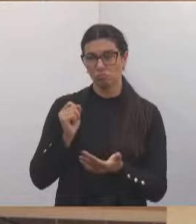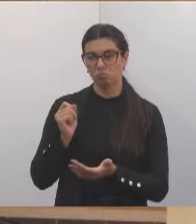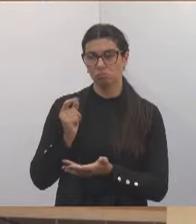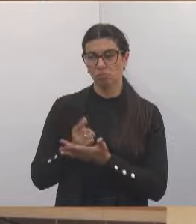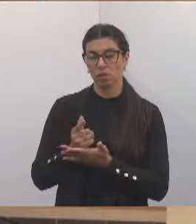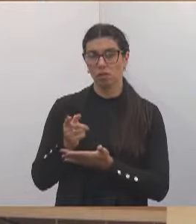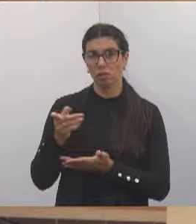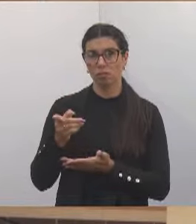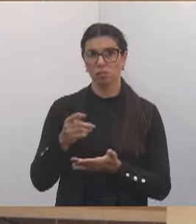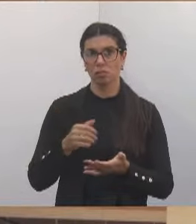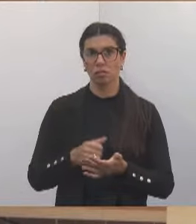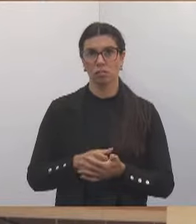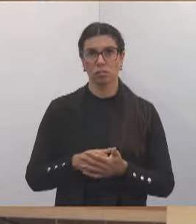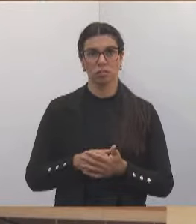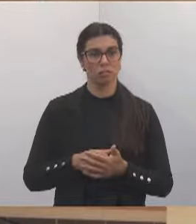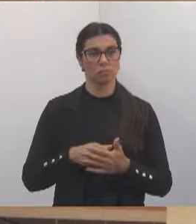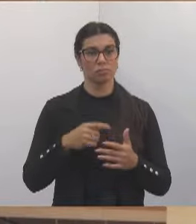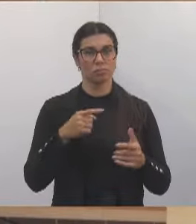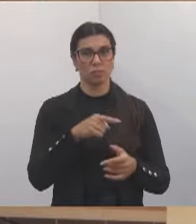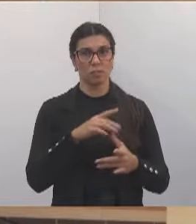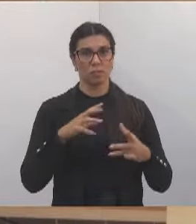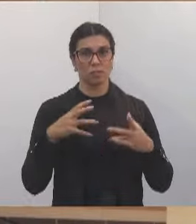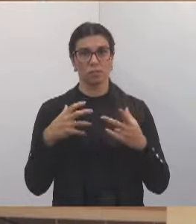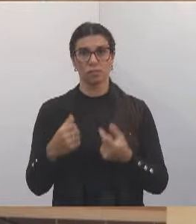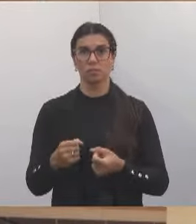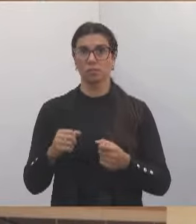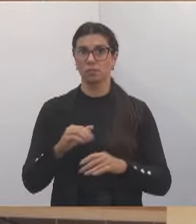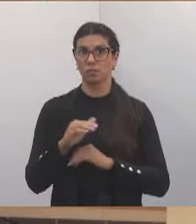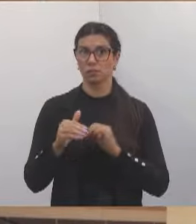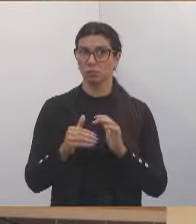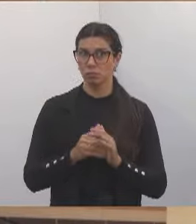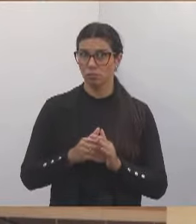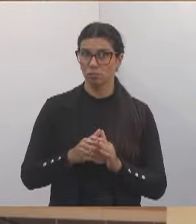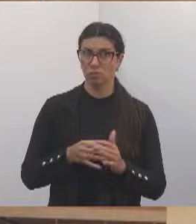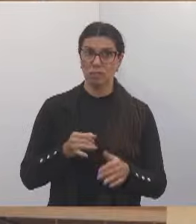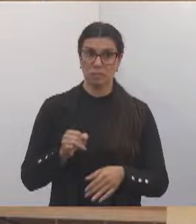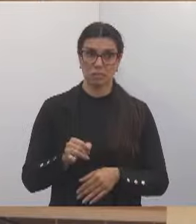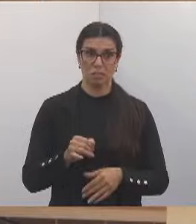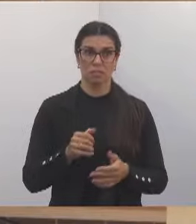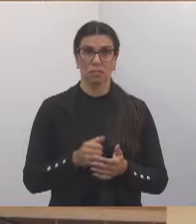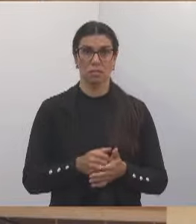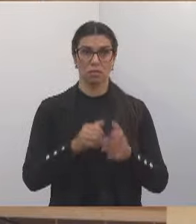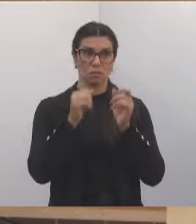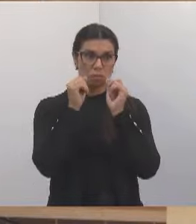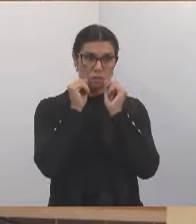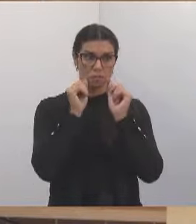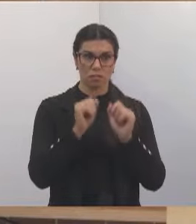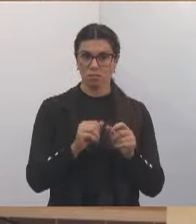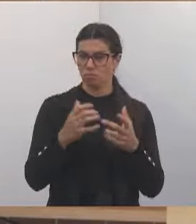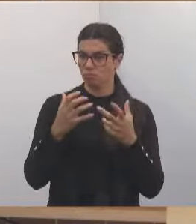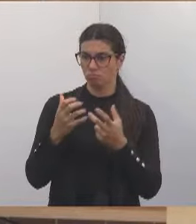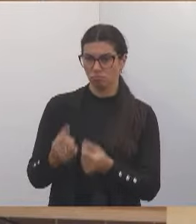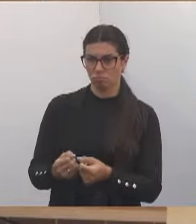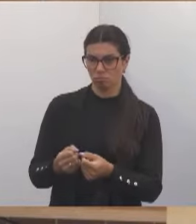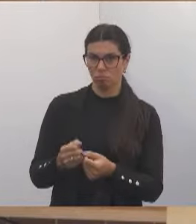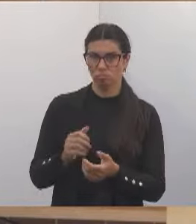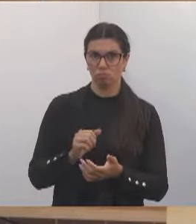aquele assessor que aceita tudo. O assessor que não aceita tudo, ele fala o seguinte: aqui é assim que